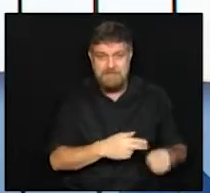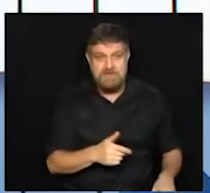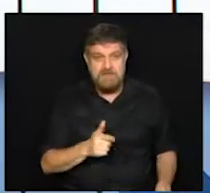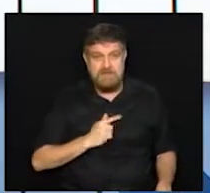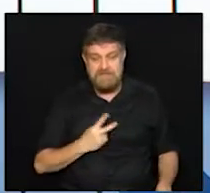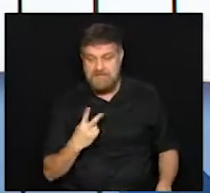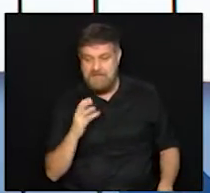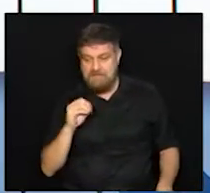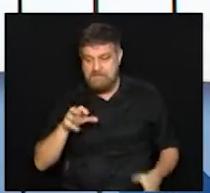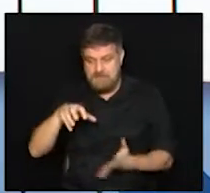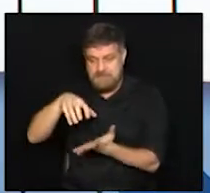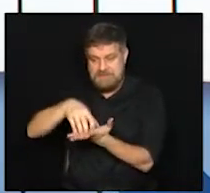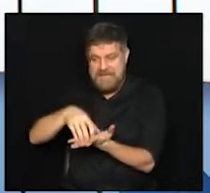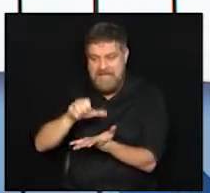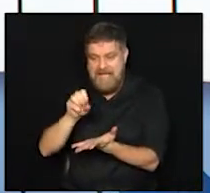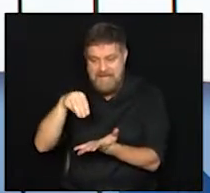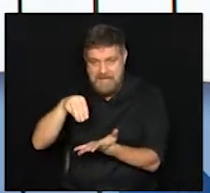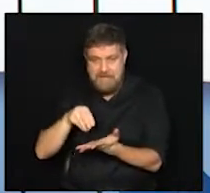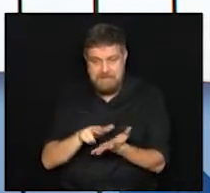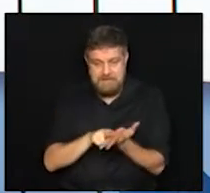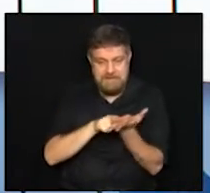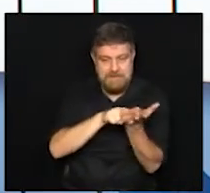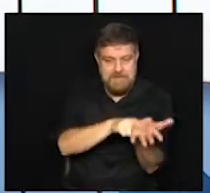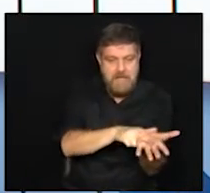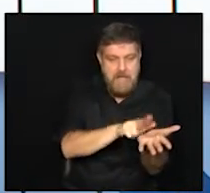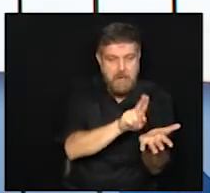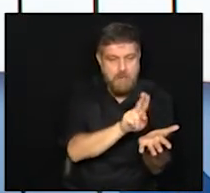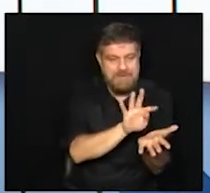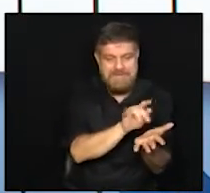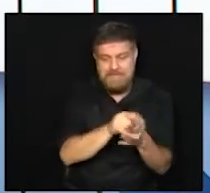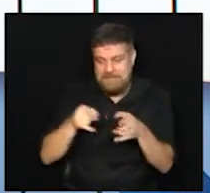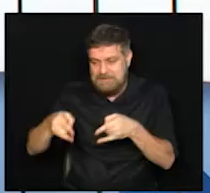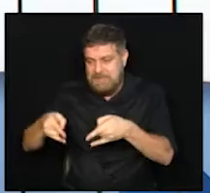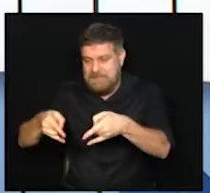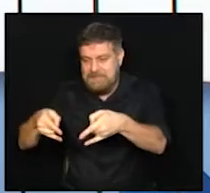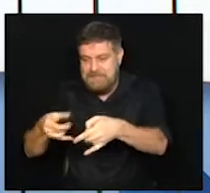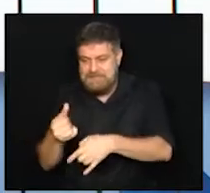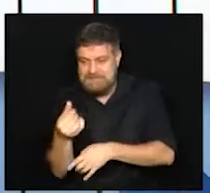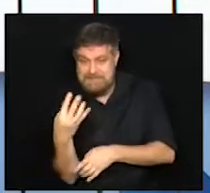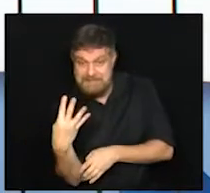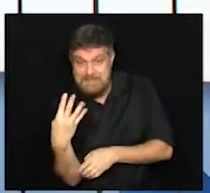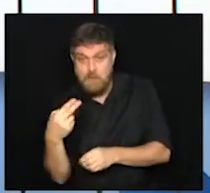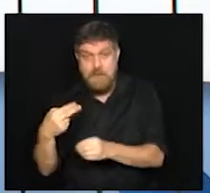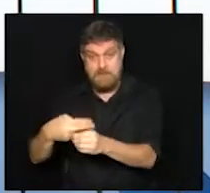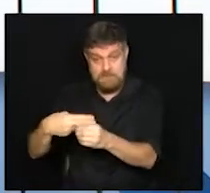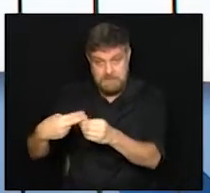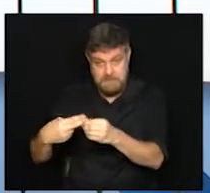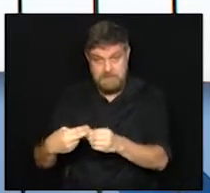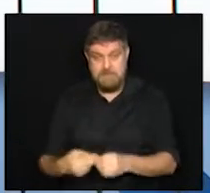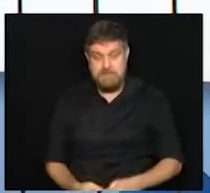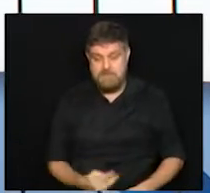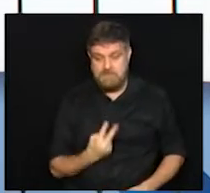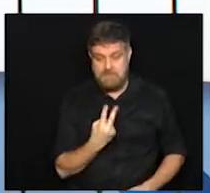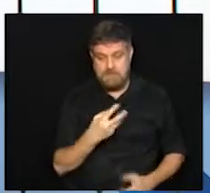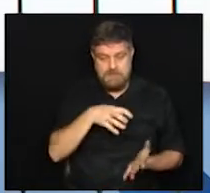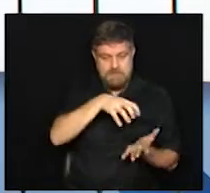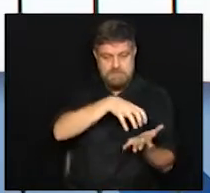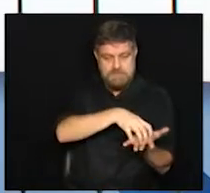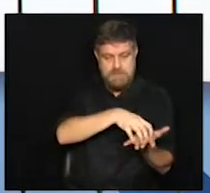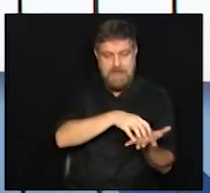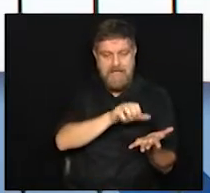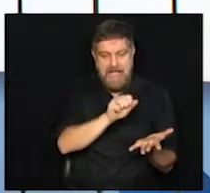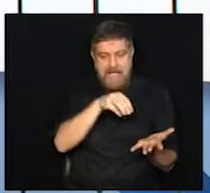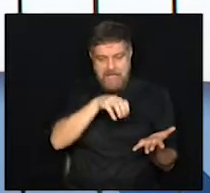na AME, na UTI, e na enfermaria, 64 de enfermaria na Unicamp e 2 na AME. E